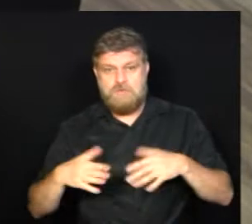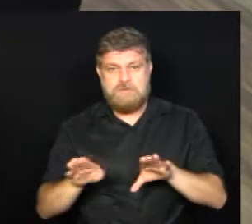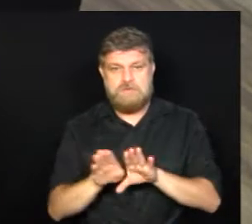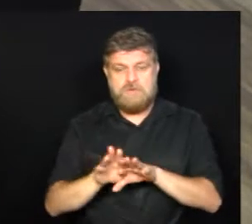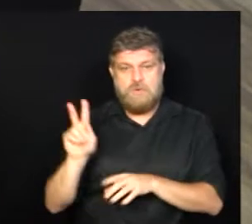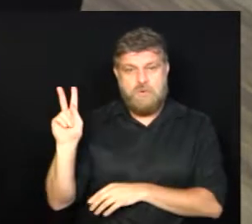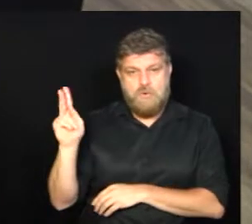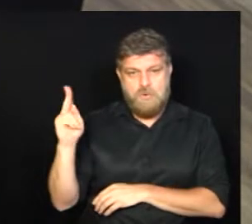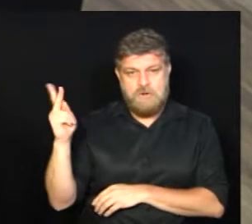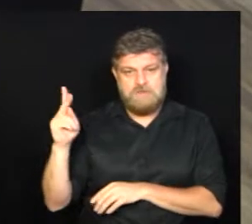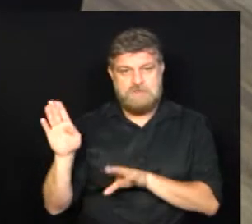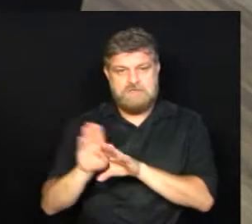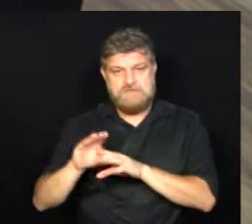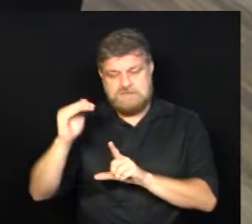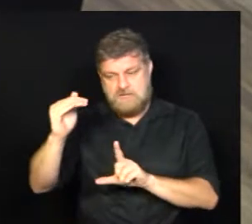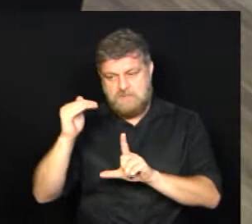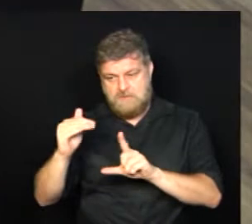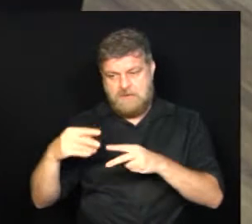6.437, Paulínia